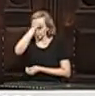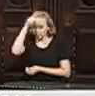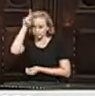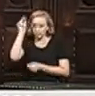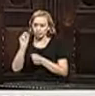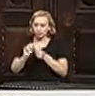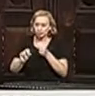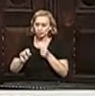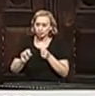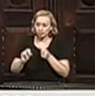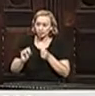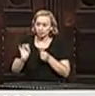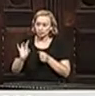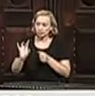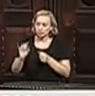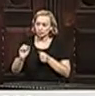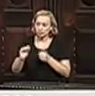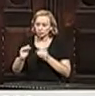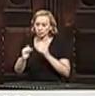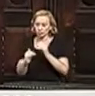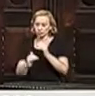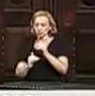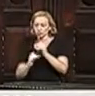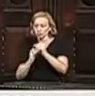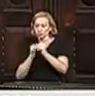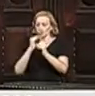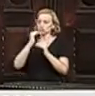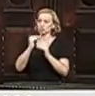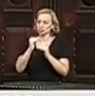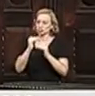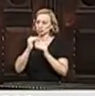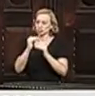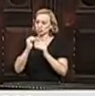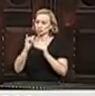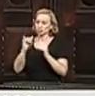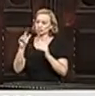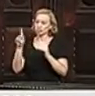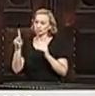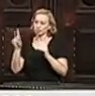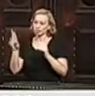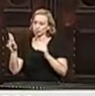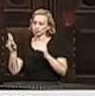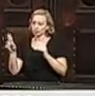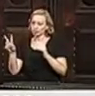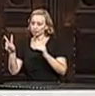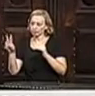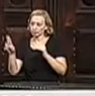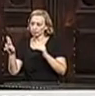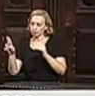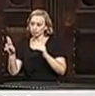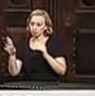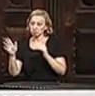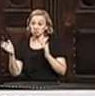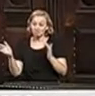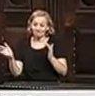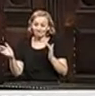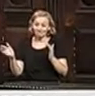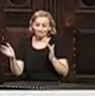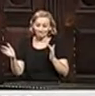um sobreaumento imenso, que vou dar daqui a pouco os valores